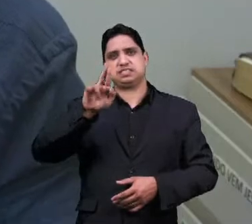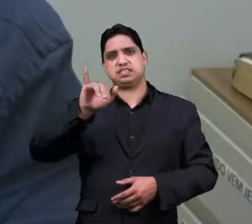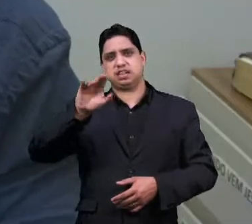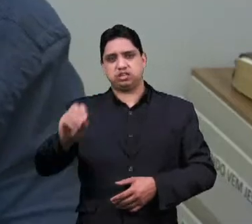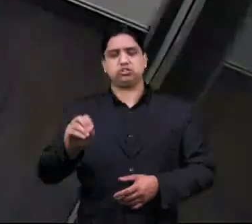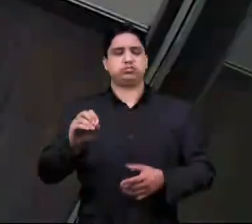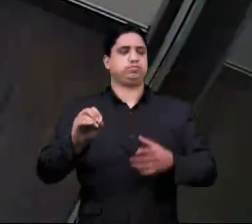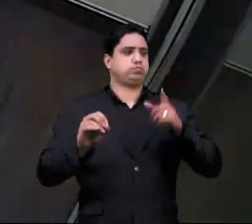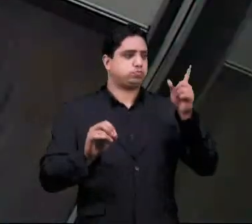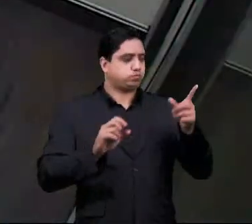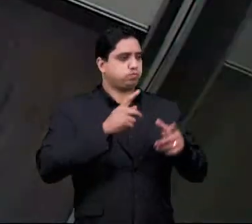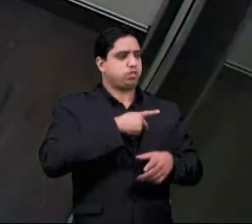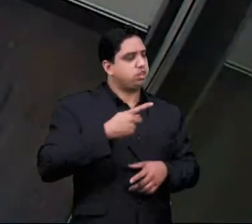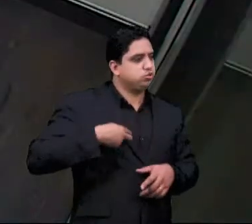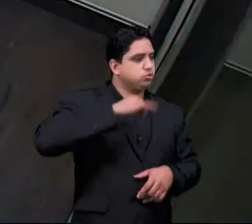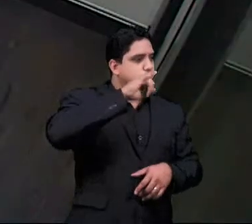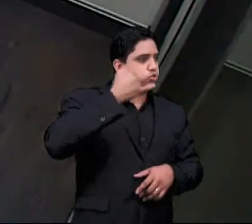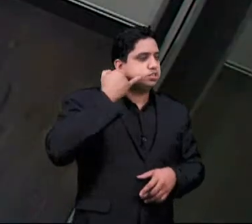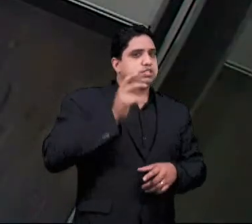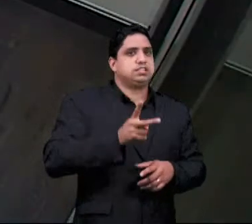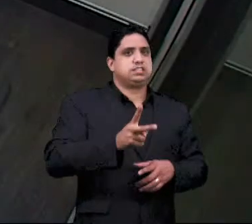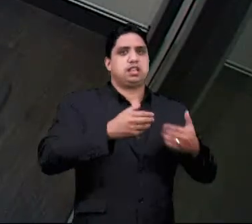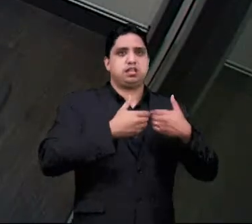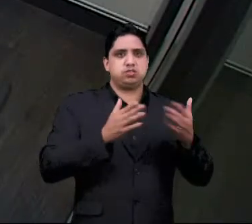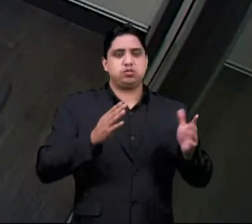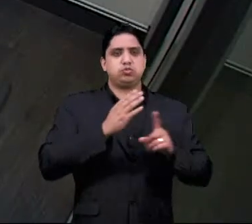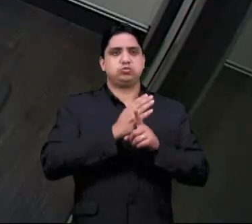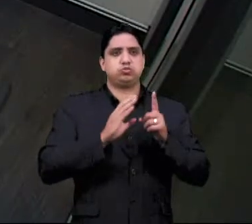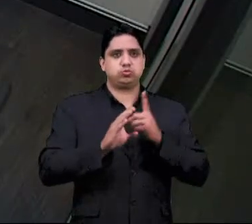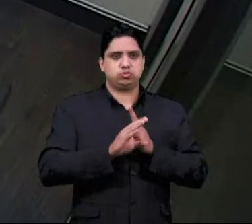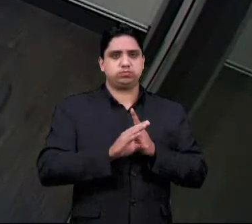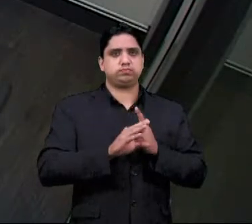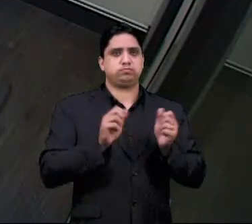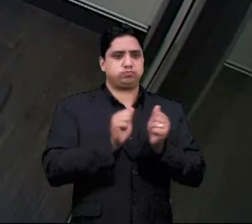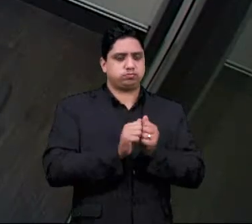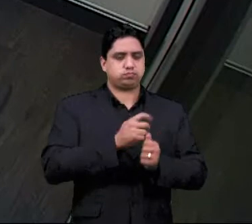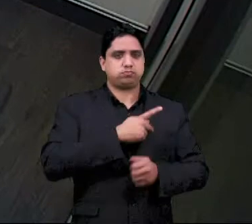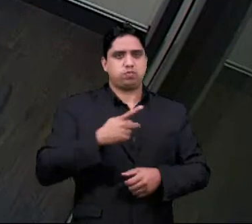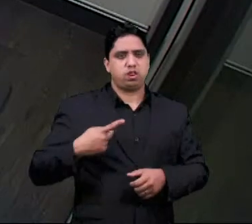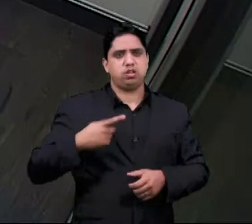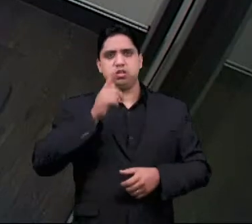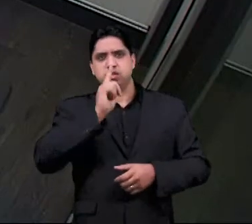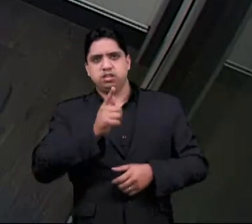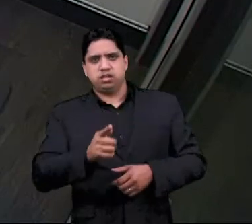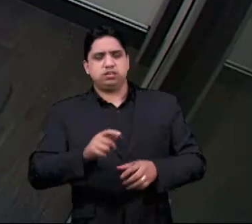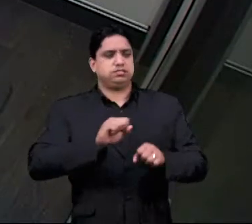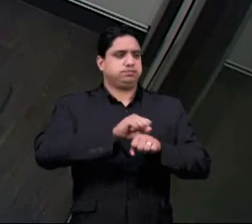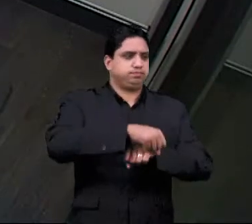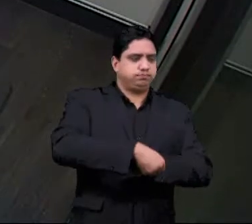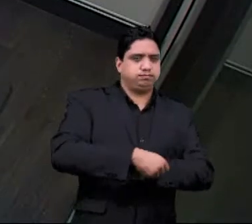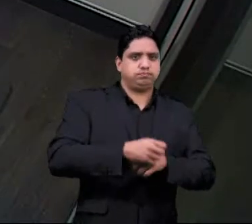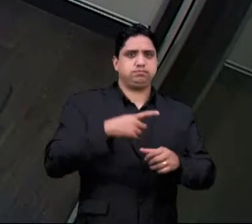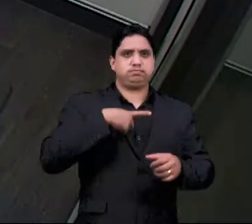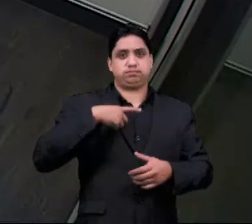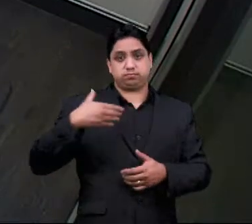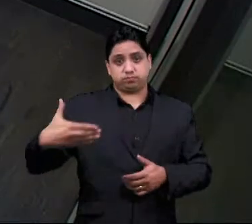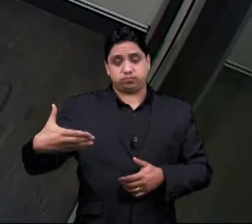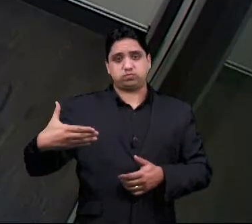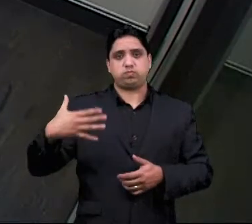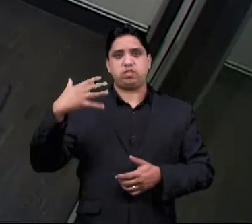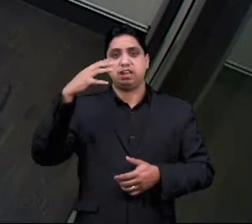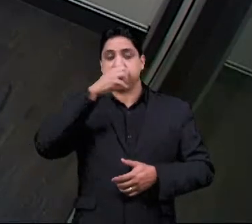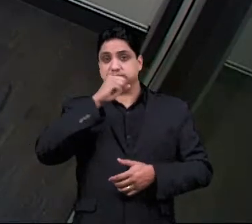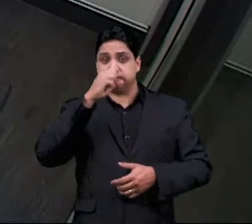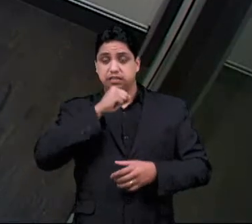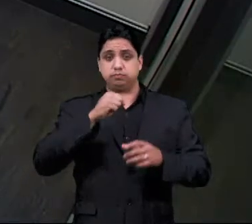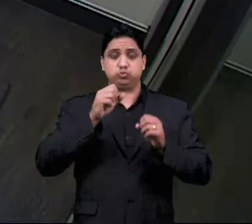Josias também que está sempre à abertura dos cultos, participando também com o pastor Gedeuti Gueiros, seminários, nós vamos ter agora o seminário